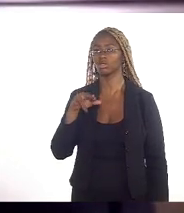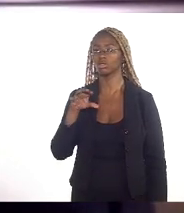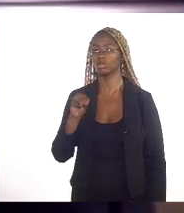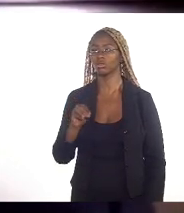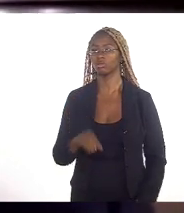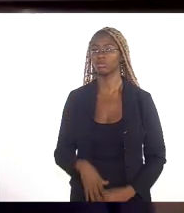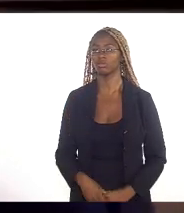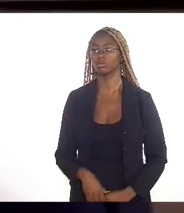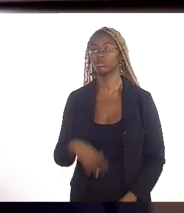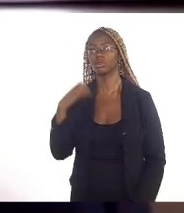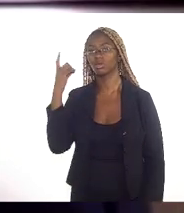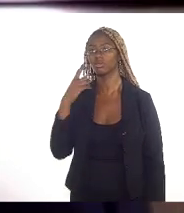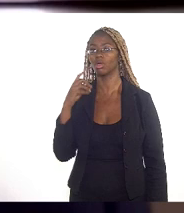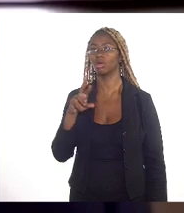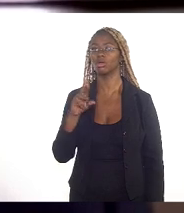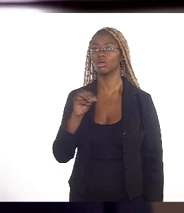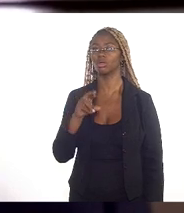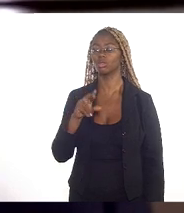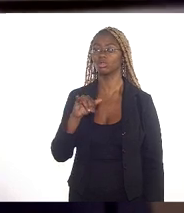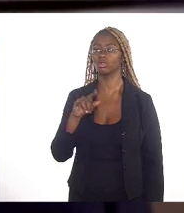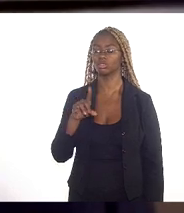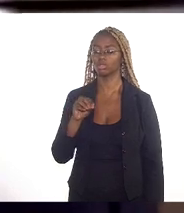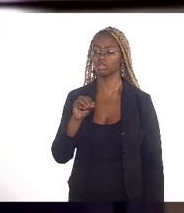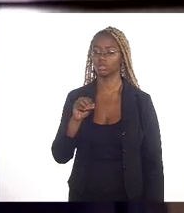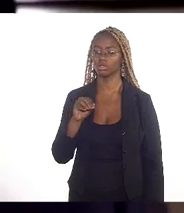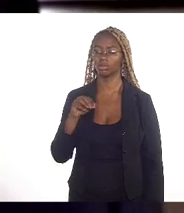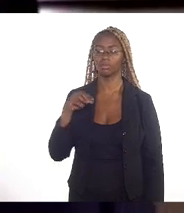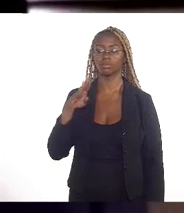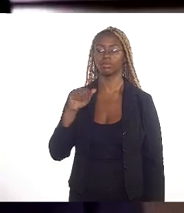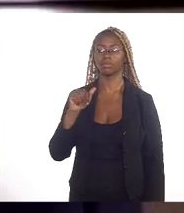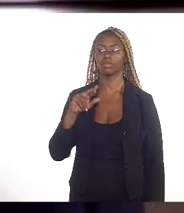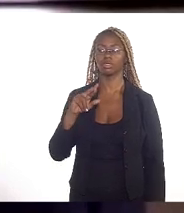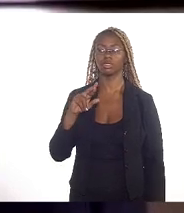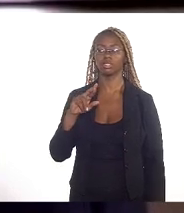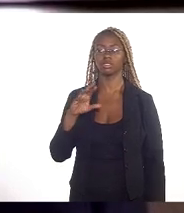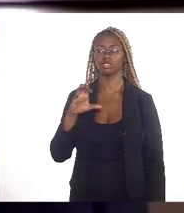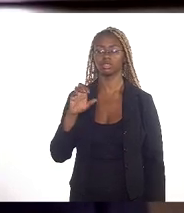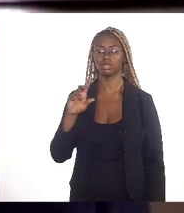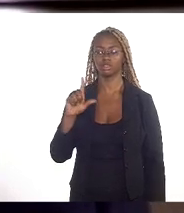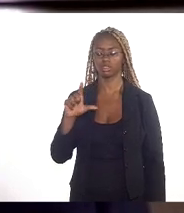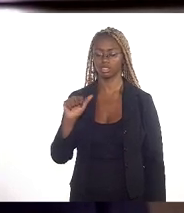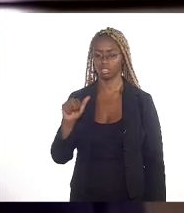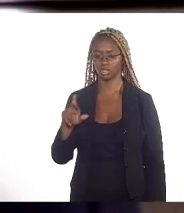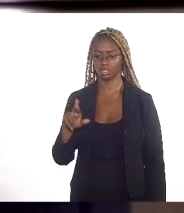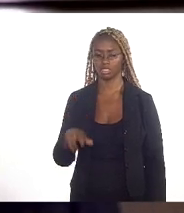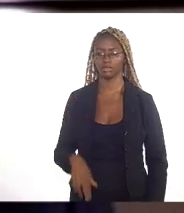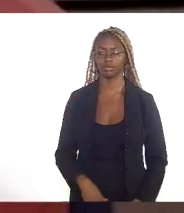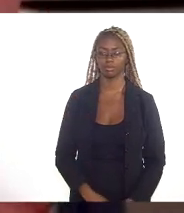Deputado Rodrigo Amorim. Deputado Rodrigo Bacelar.